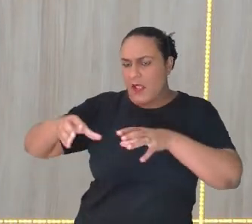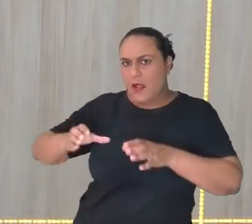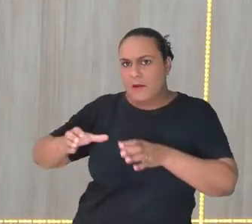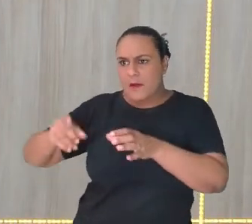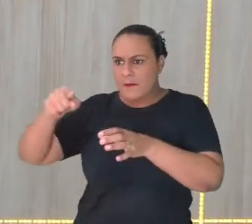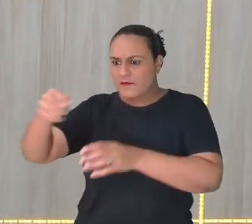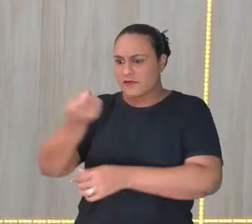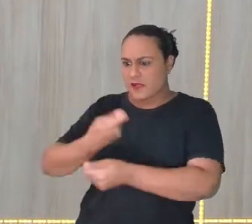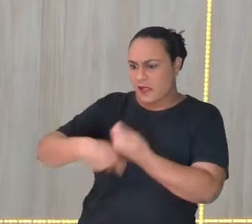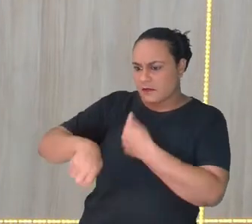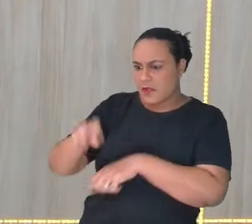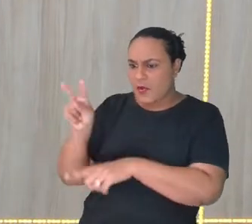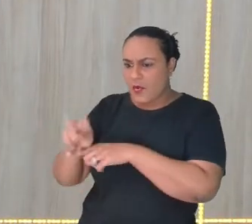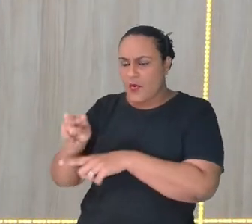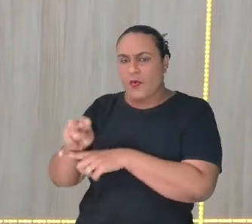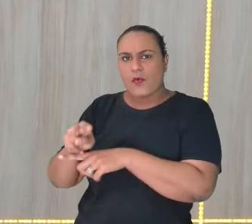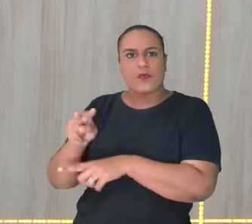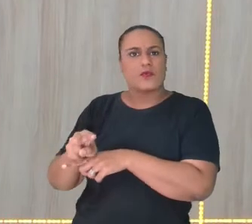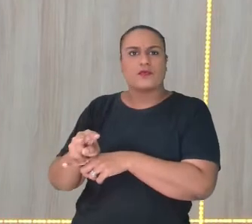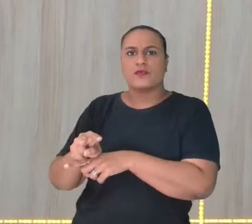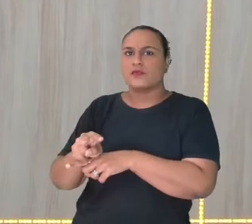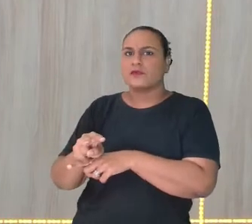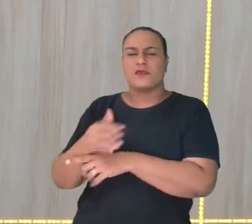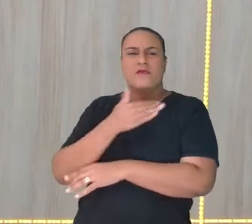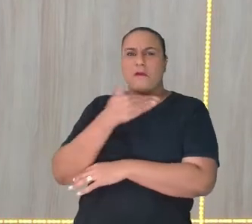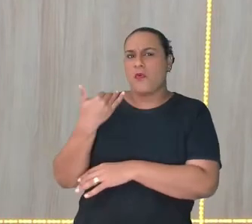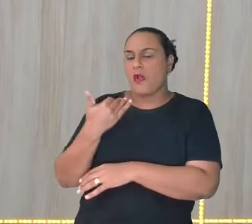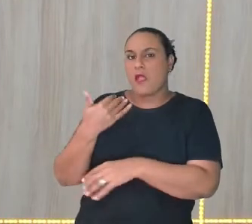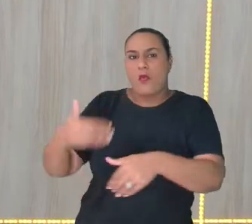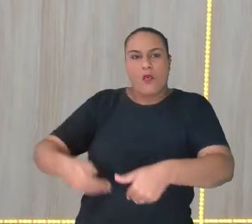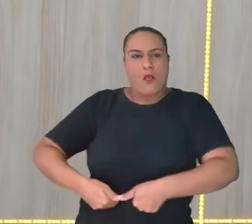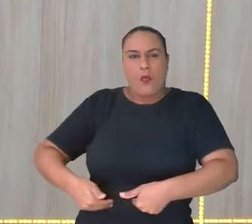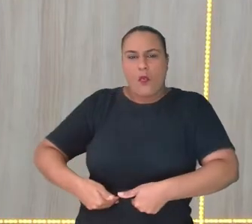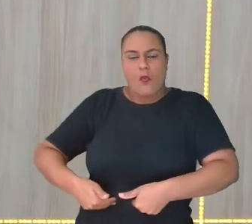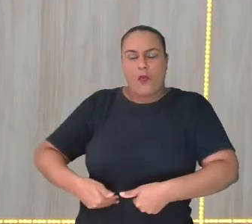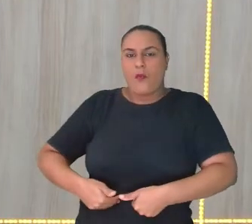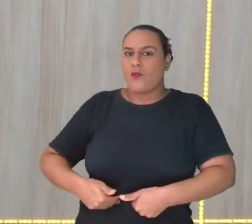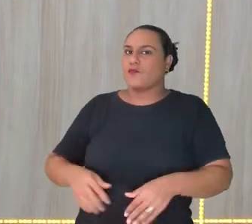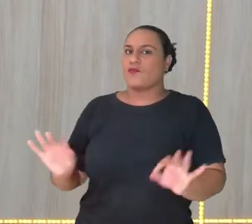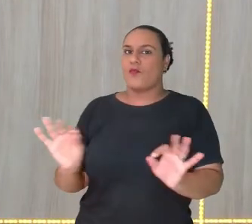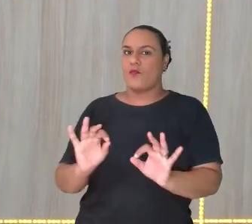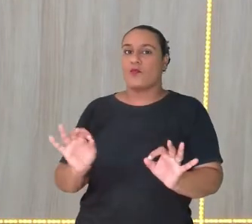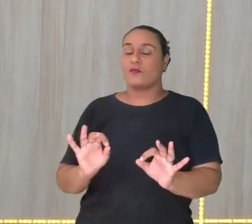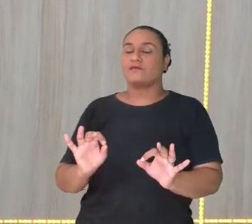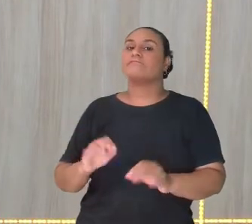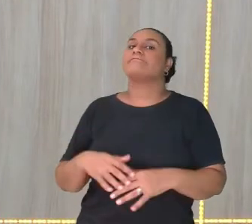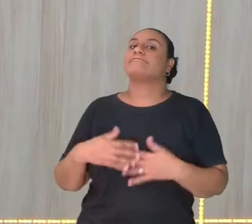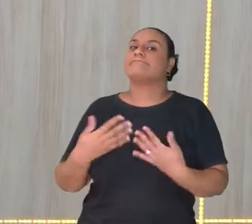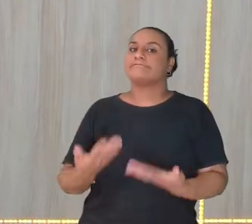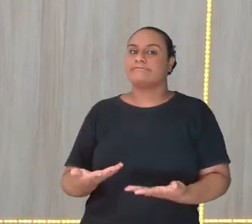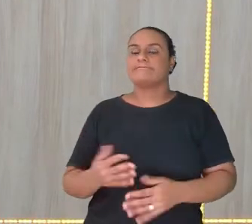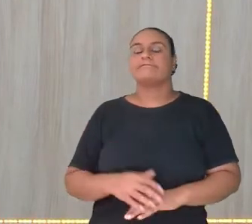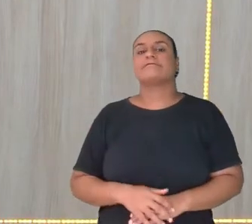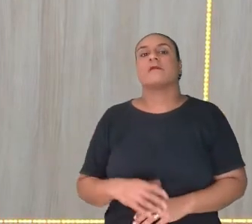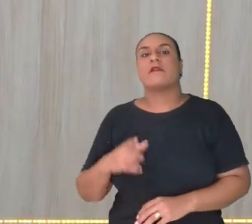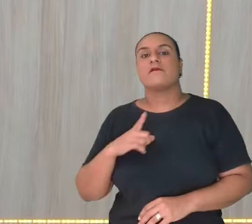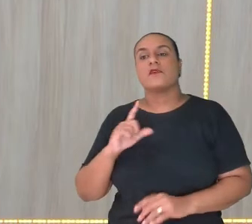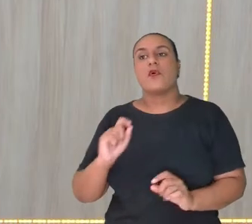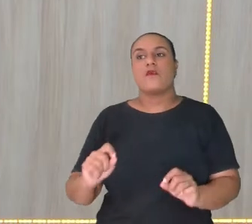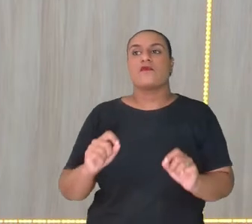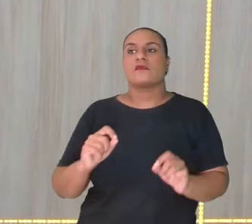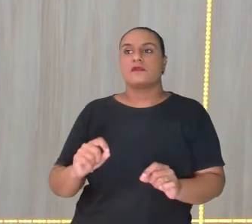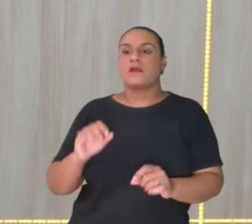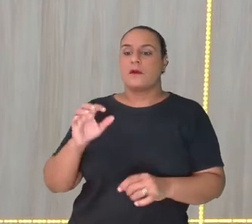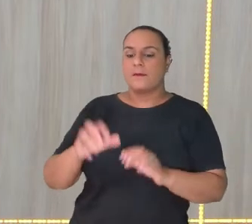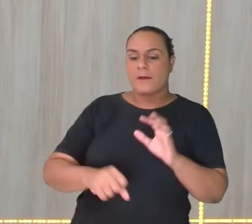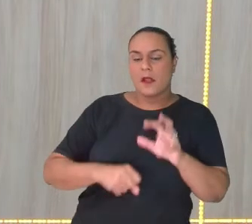para que você cultive e não venha a morrer de fome. Então, você tirava parte da sua produção ali